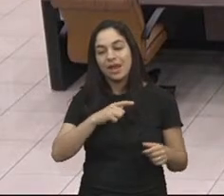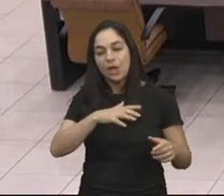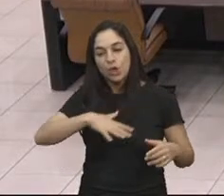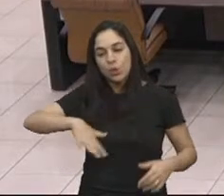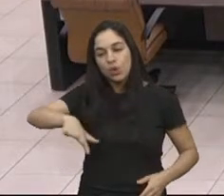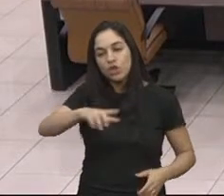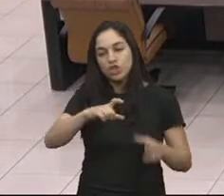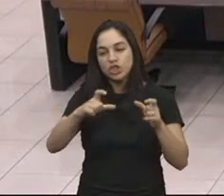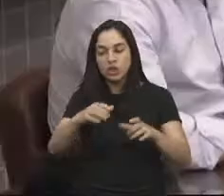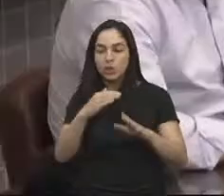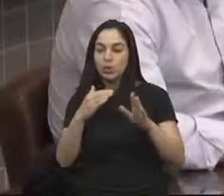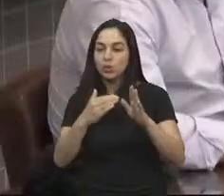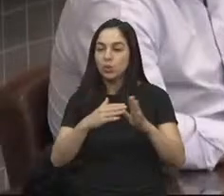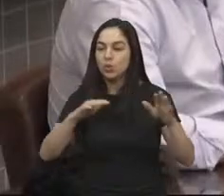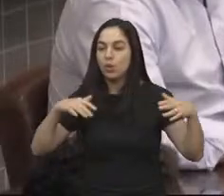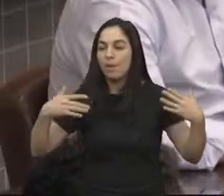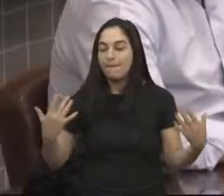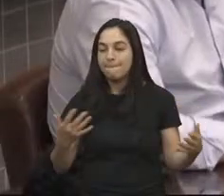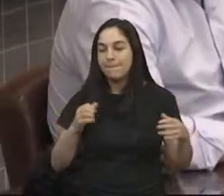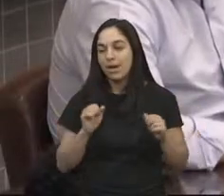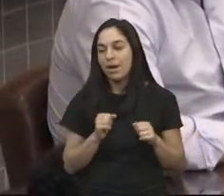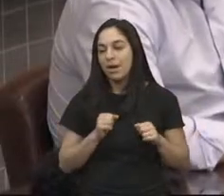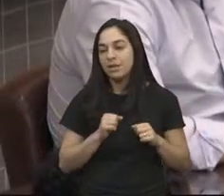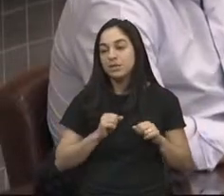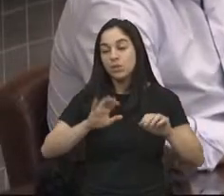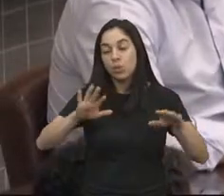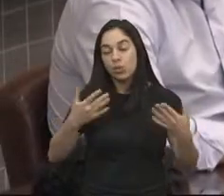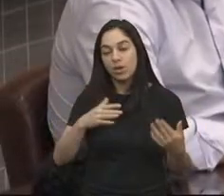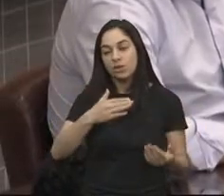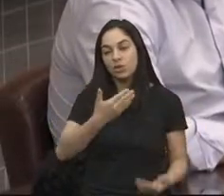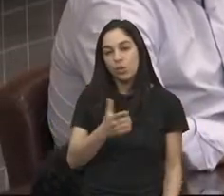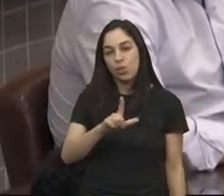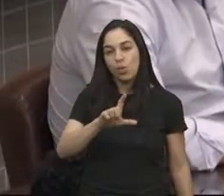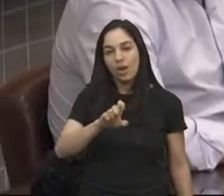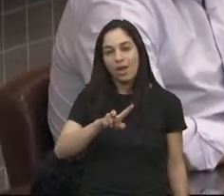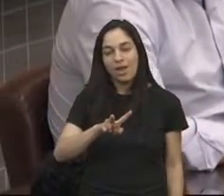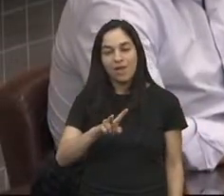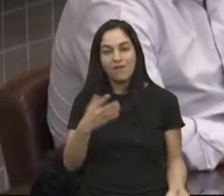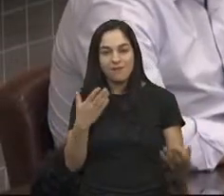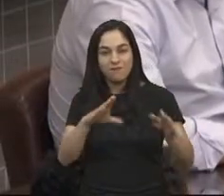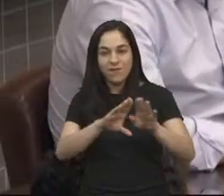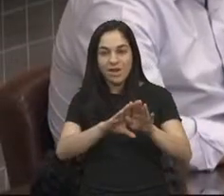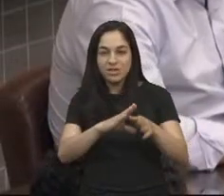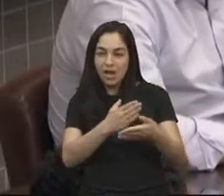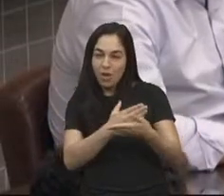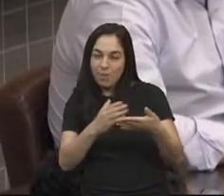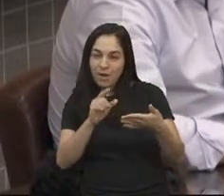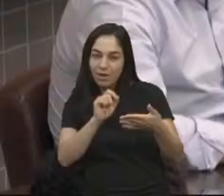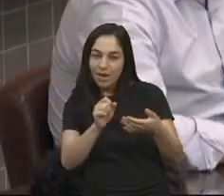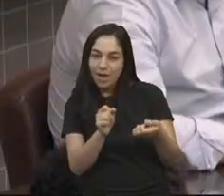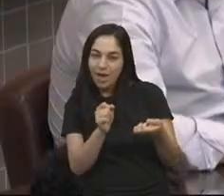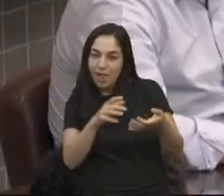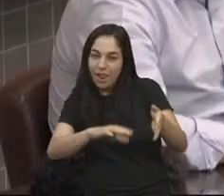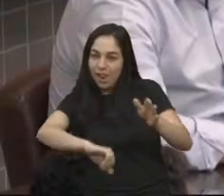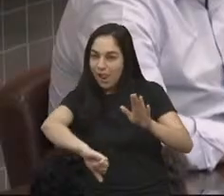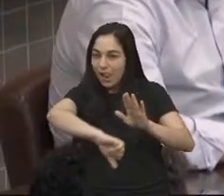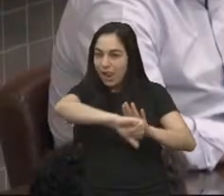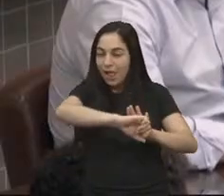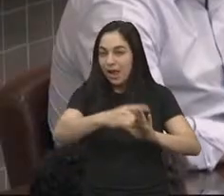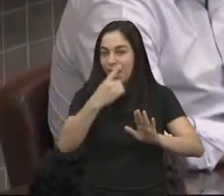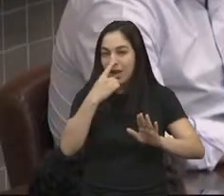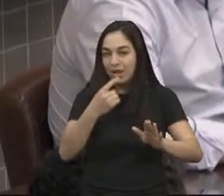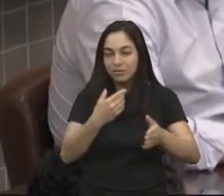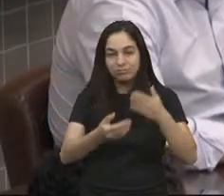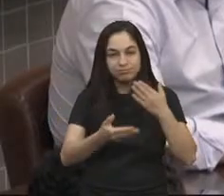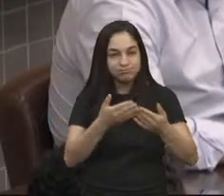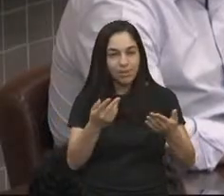sabe que em períodos que o leve fecha, 10, 15 minutos depois, inicia esse ato infracionário de descarte irregular.